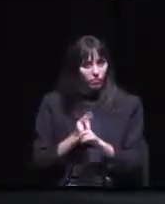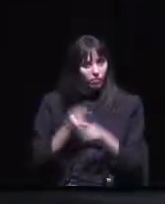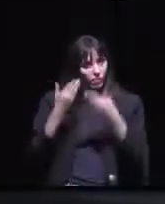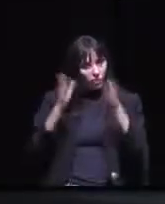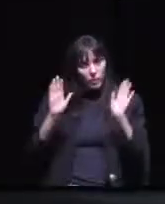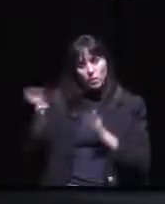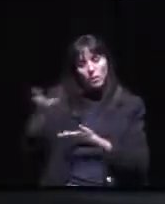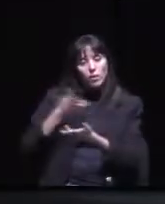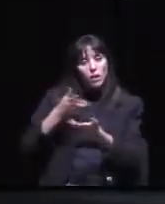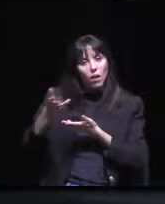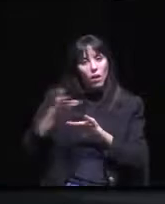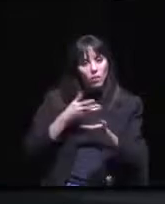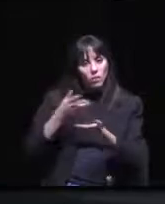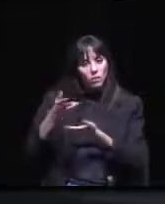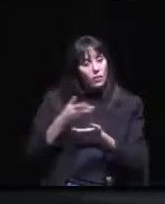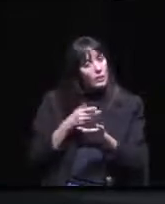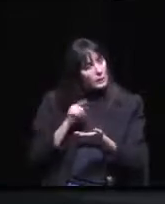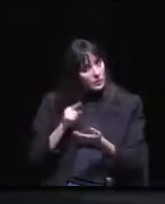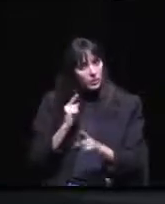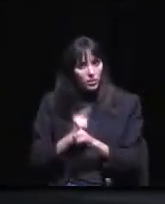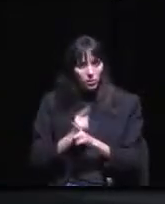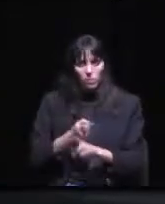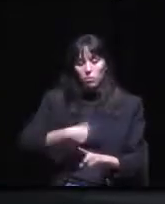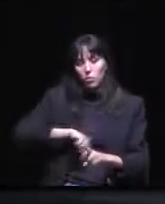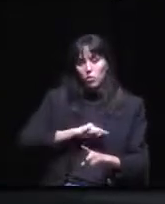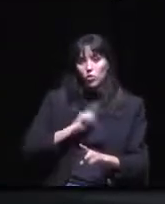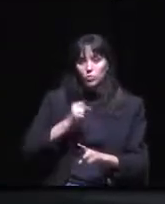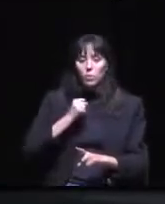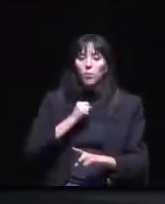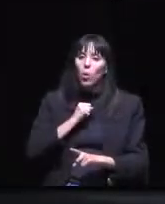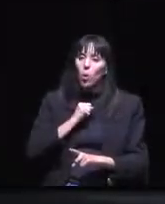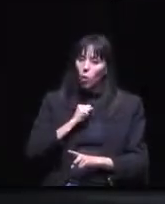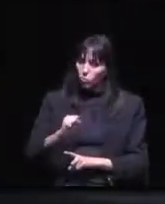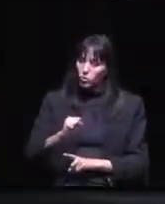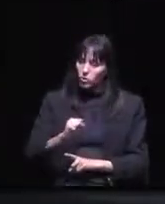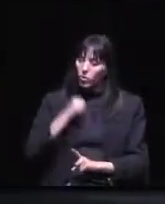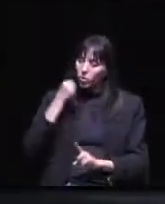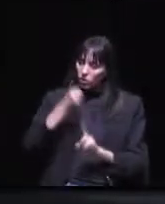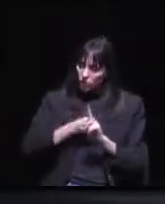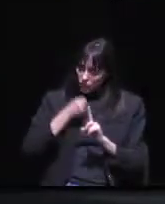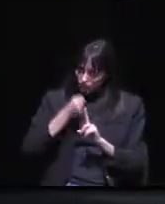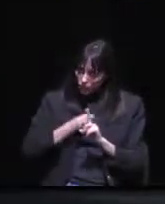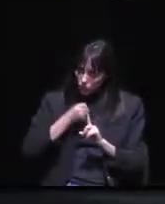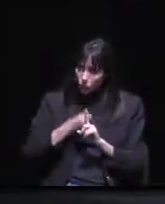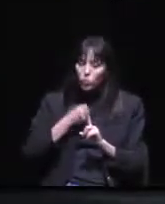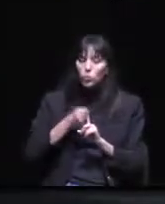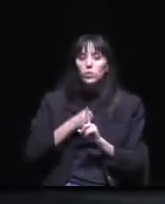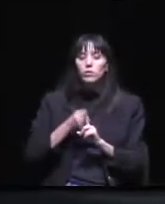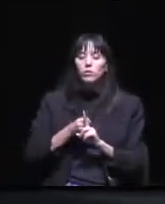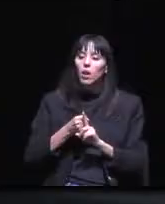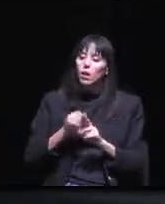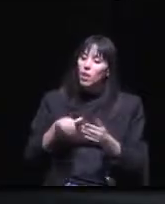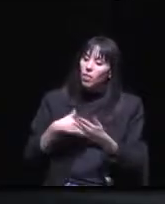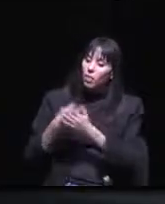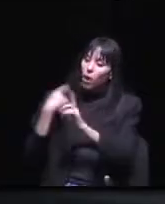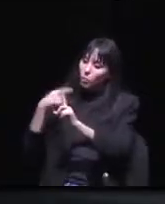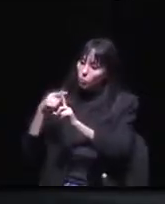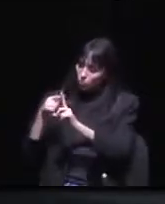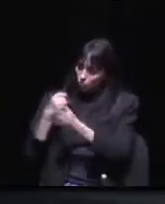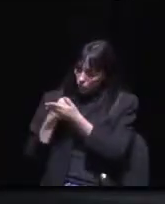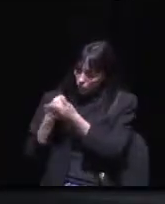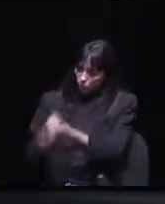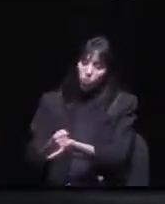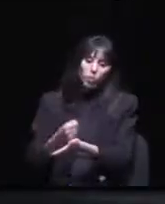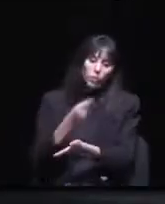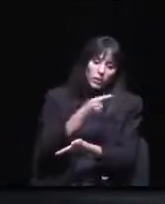diálogo e, nesse sentido, continuaremos a ser uma oposição crítica e construtiva, apoiando o que é positivo e rejeitando tudo